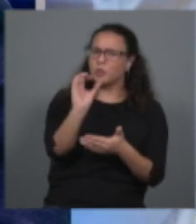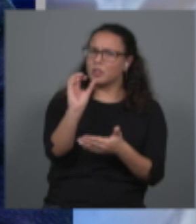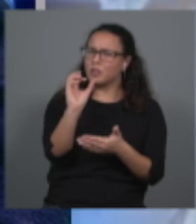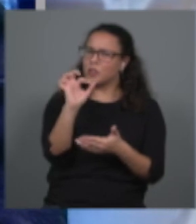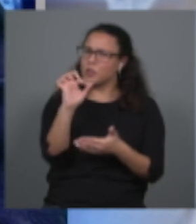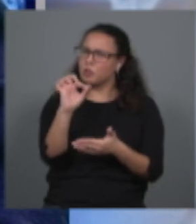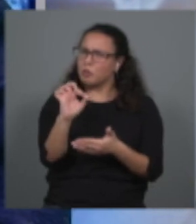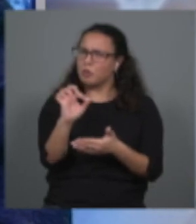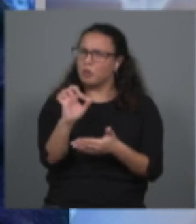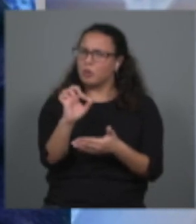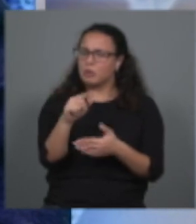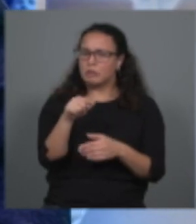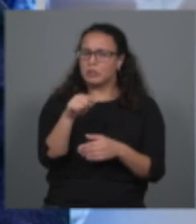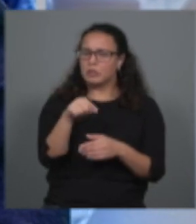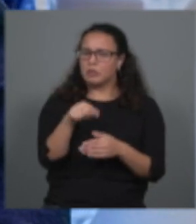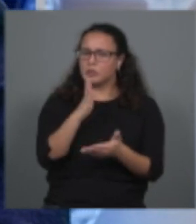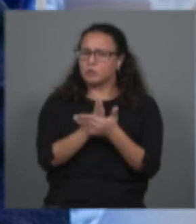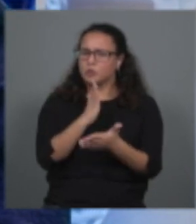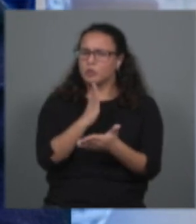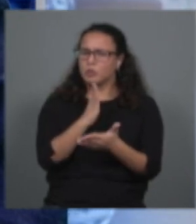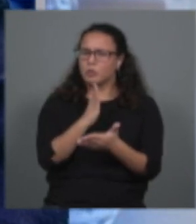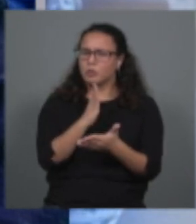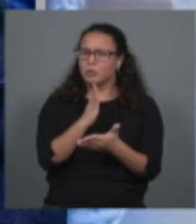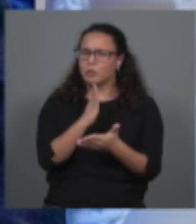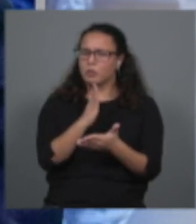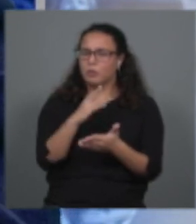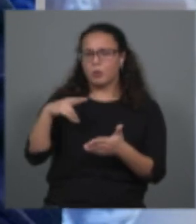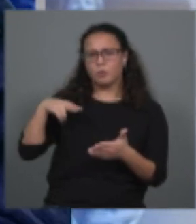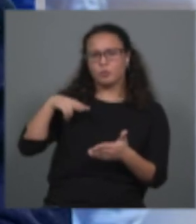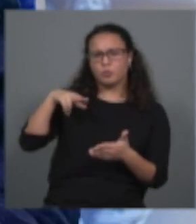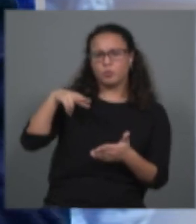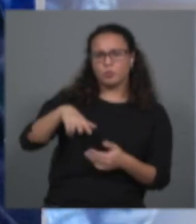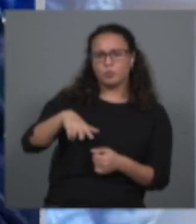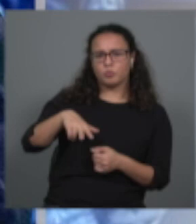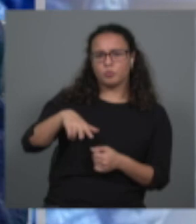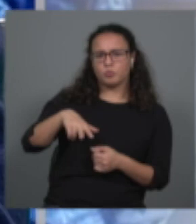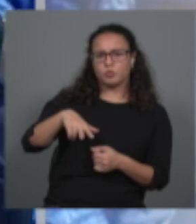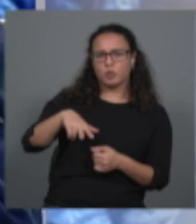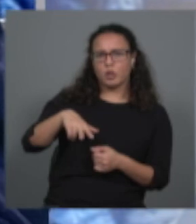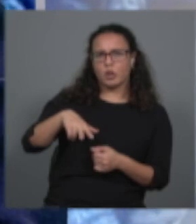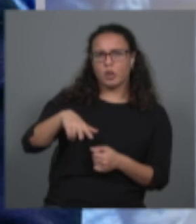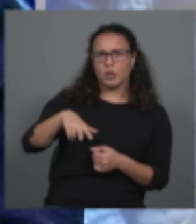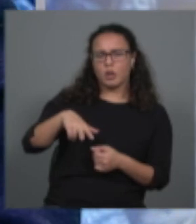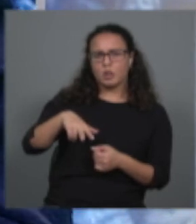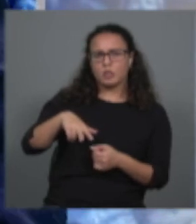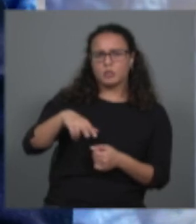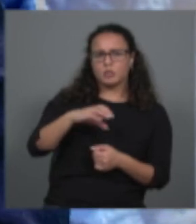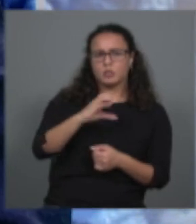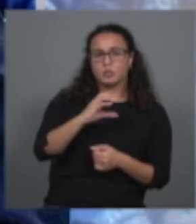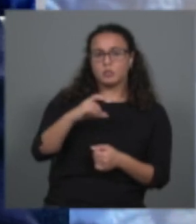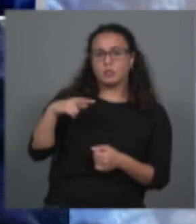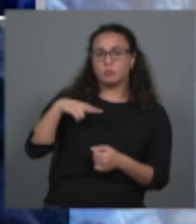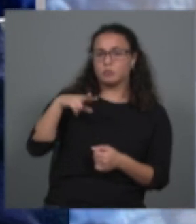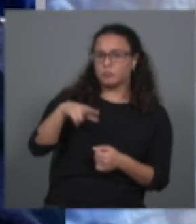do território de Portugal insular e continente, só